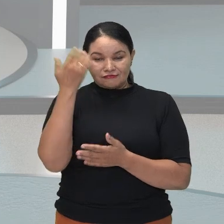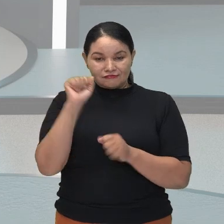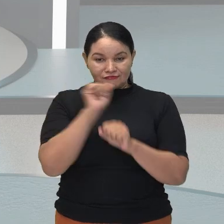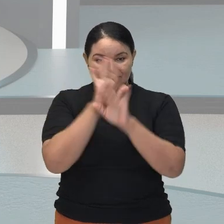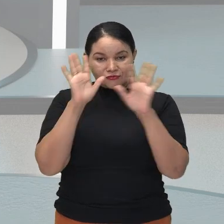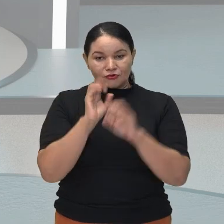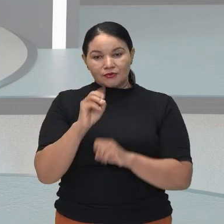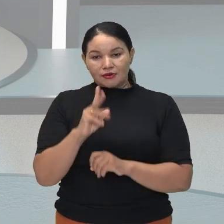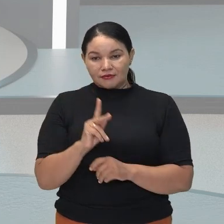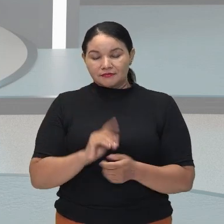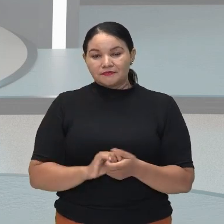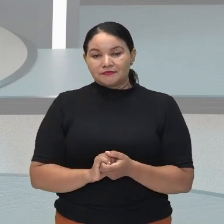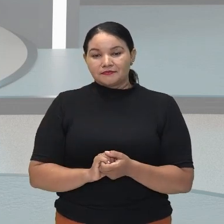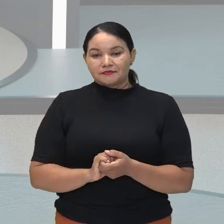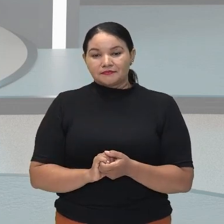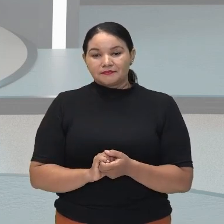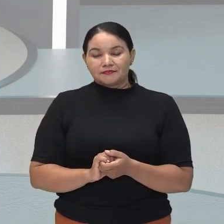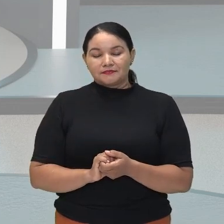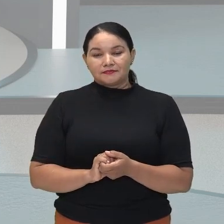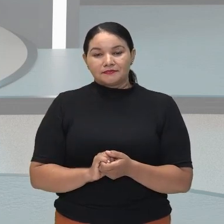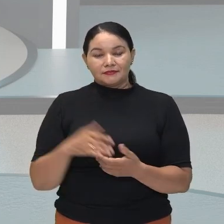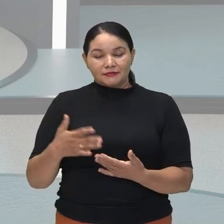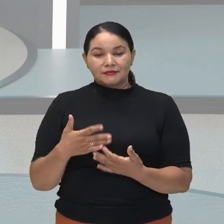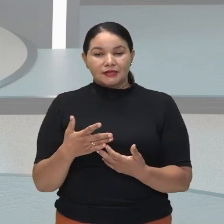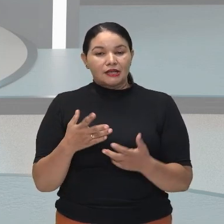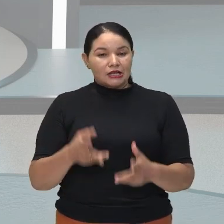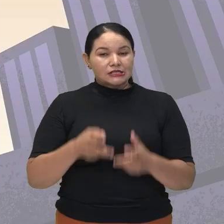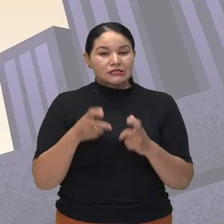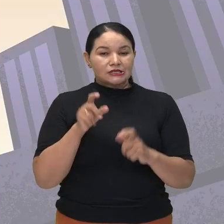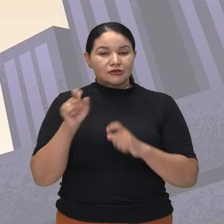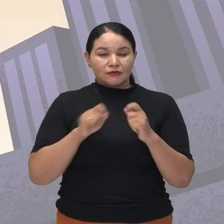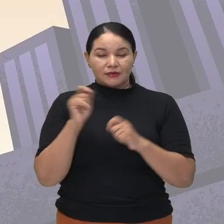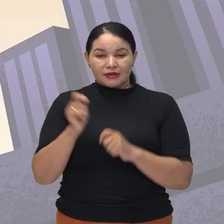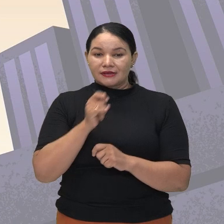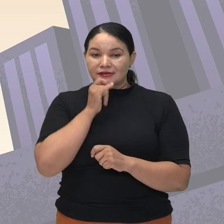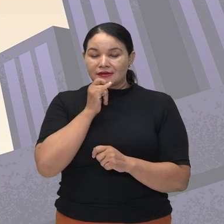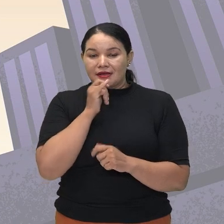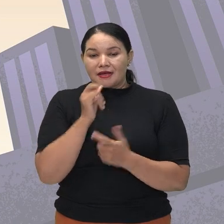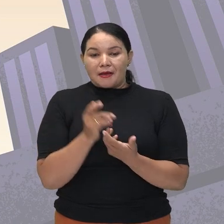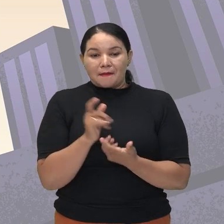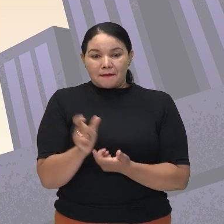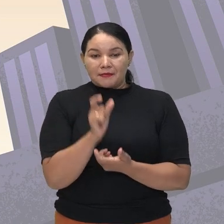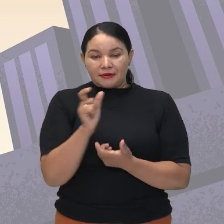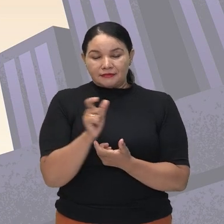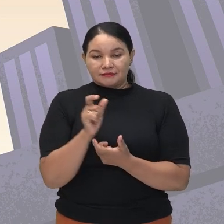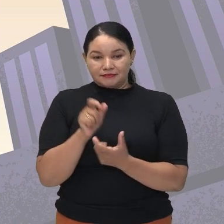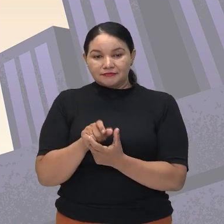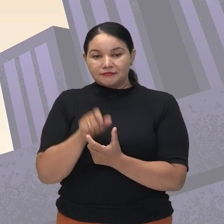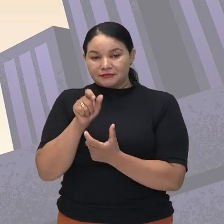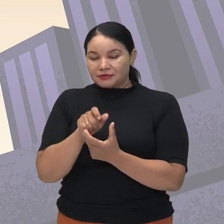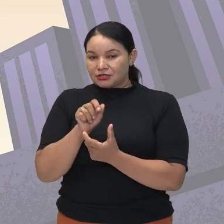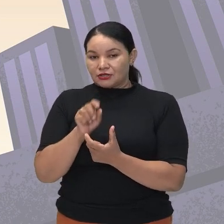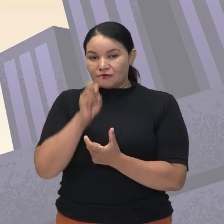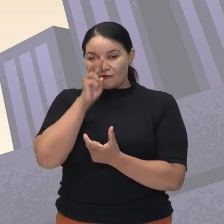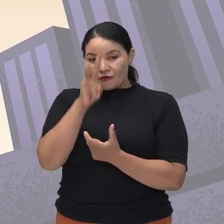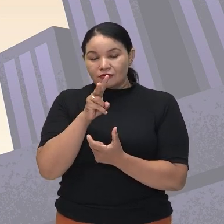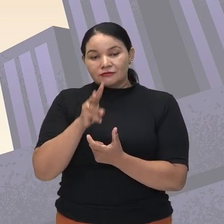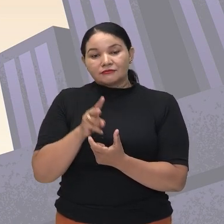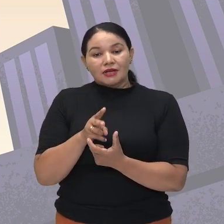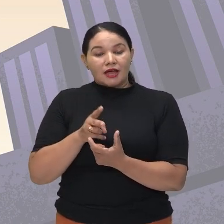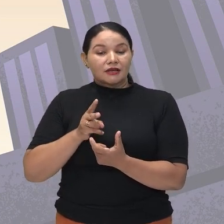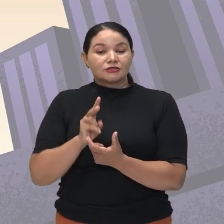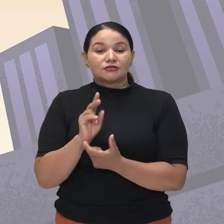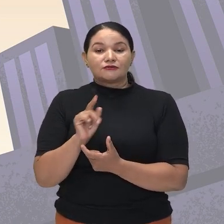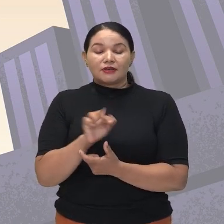conceito. Então, observem aqui em los ejemplos de palavras heterotônicas. Na nossa primeira coluna,